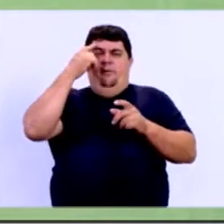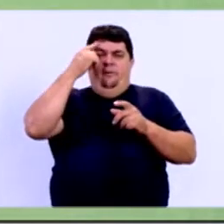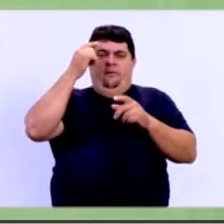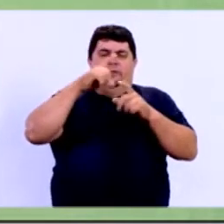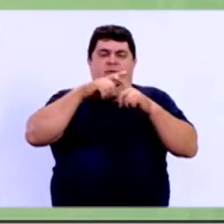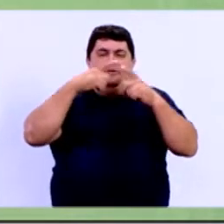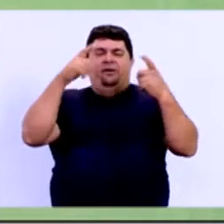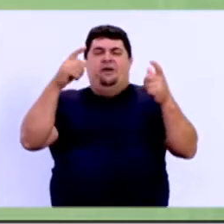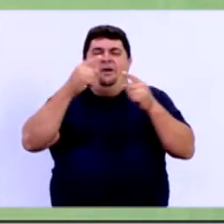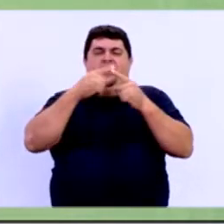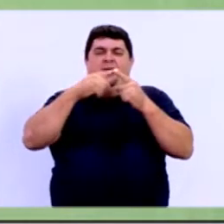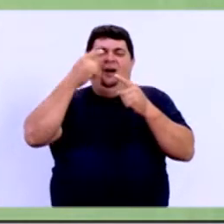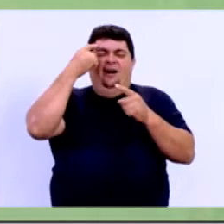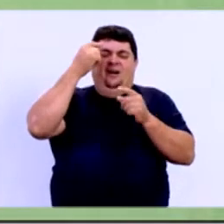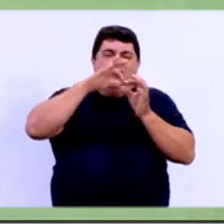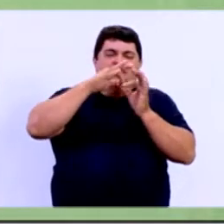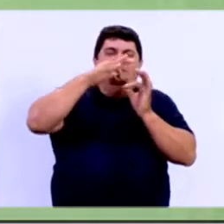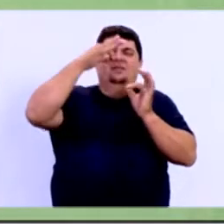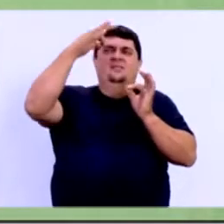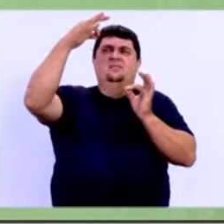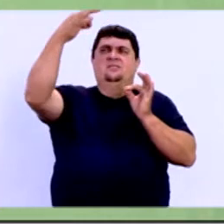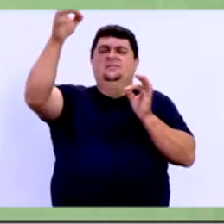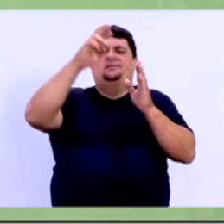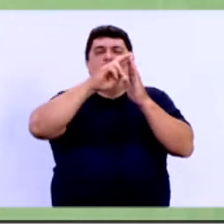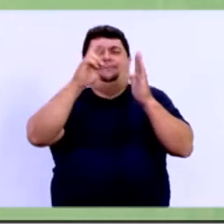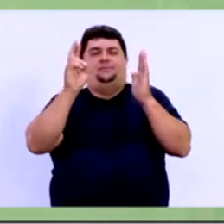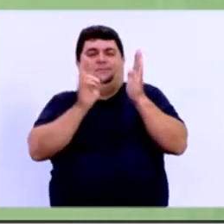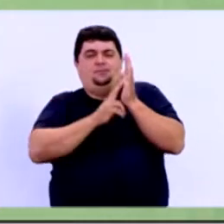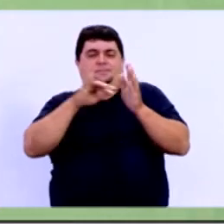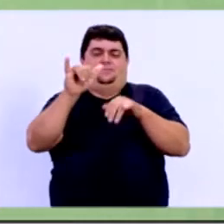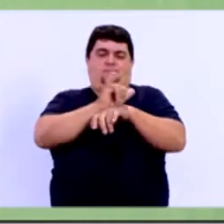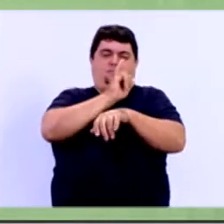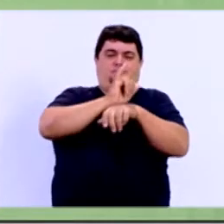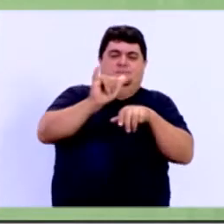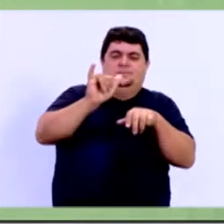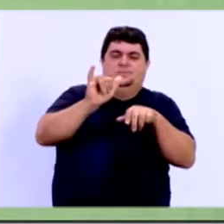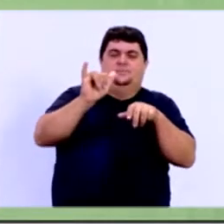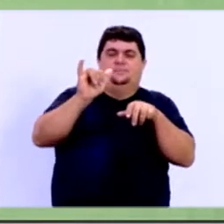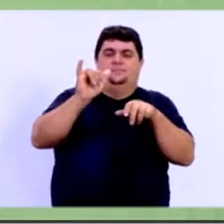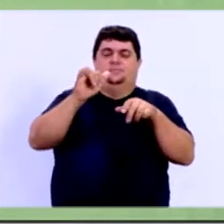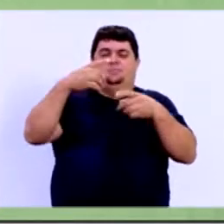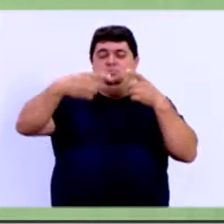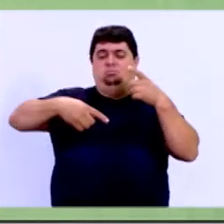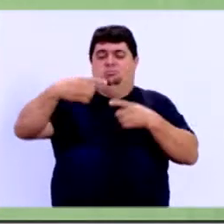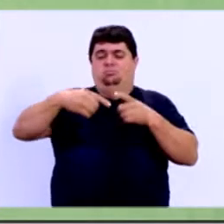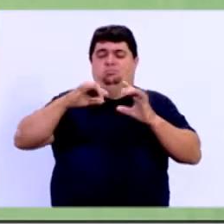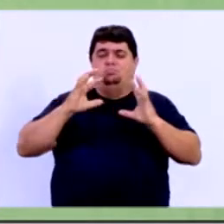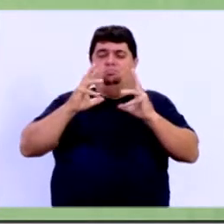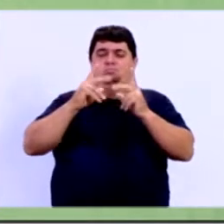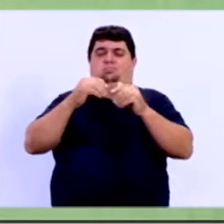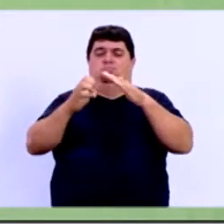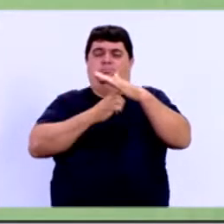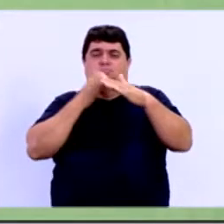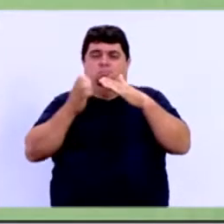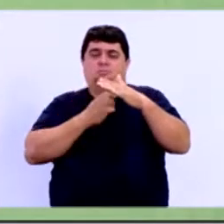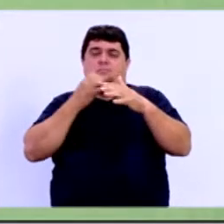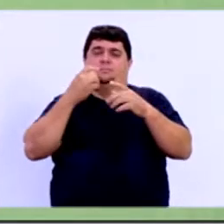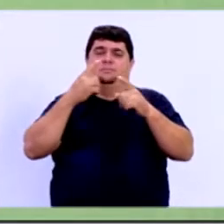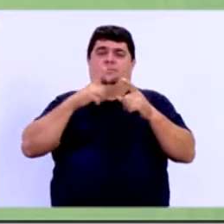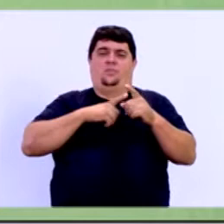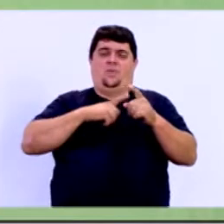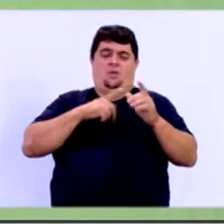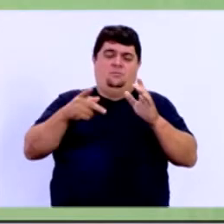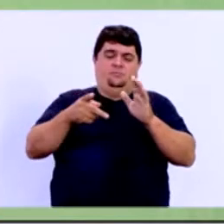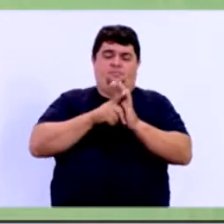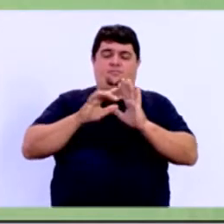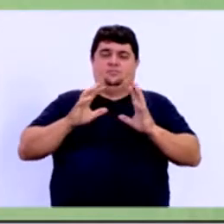longo prazo, diretrizes gerais, estratégias de longo prazo, políticas organizacionais que se aplicam a toda a